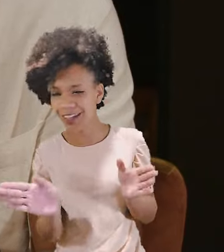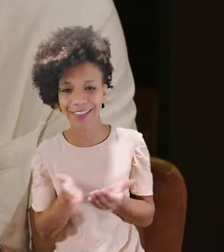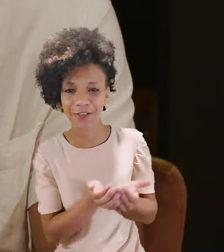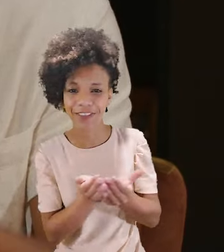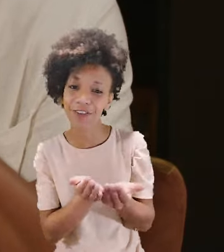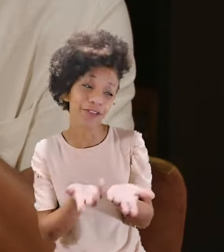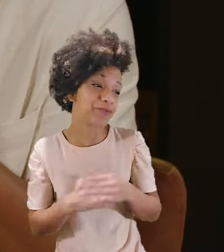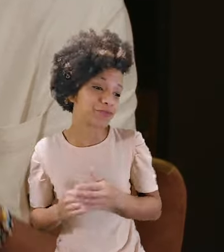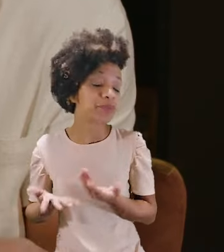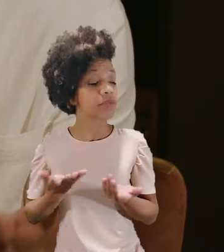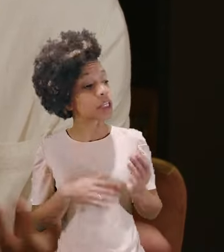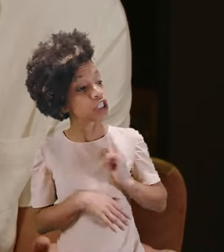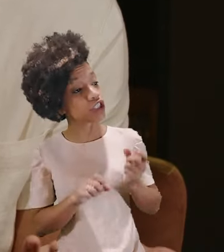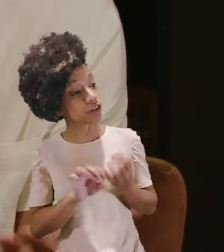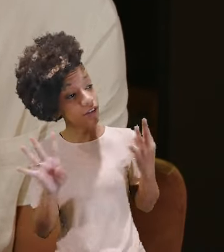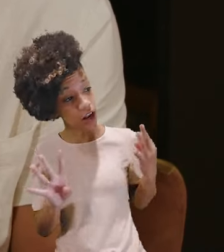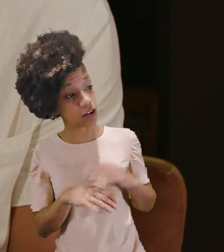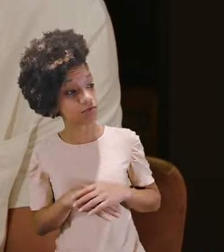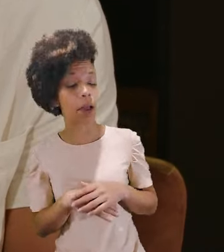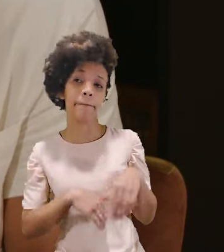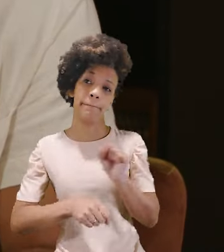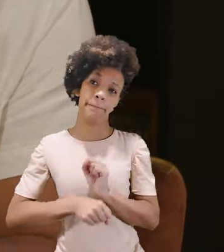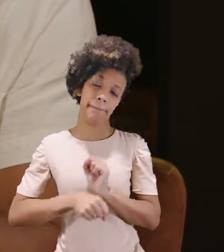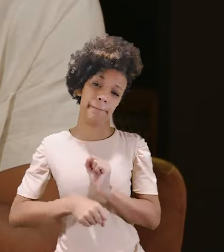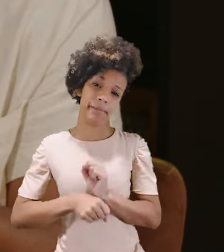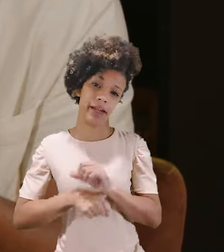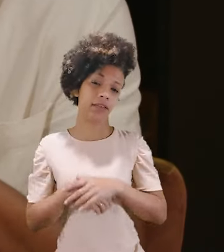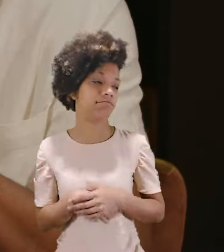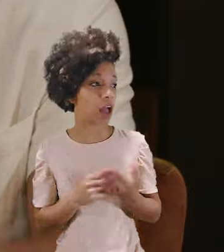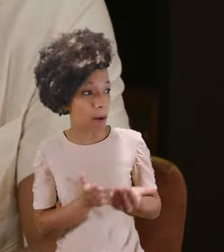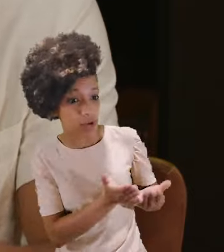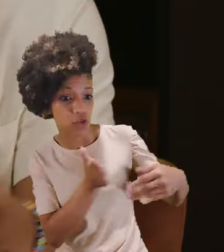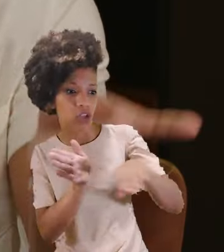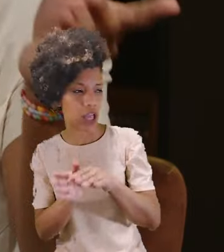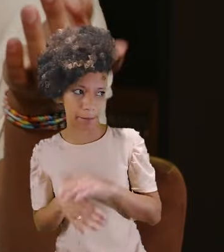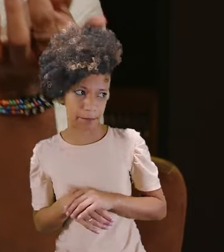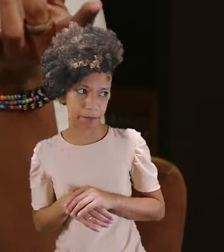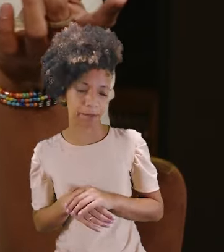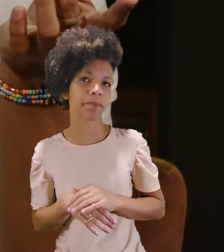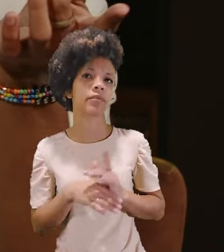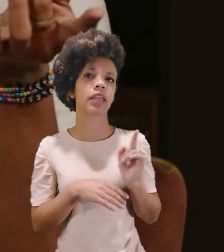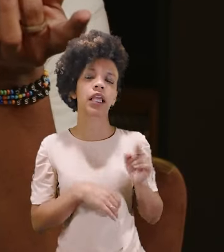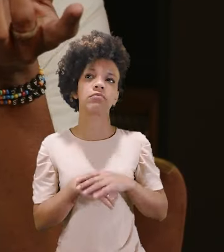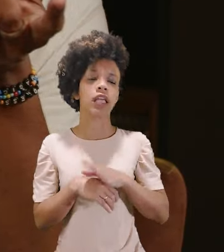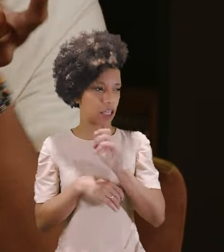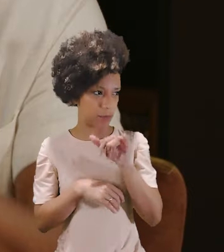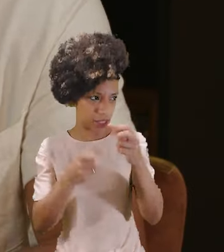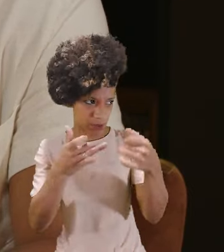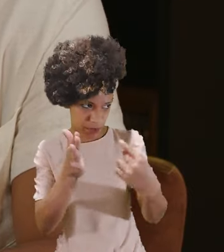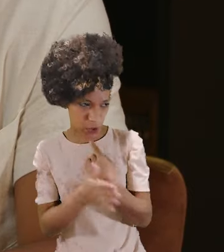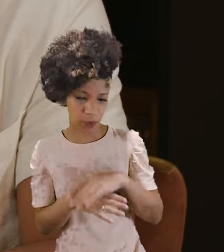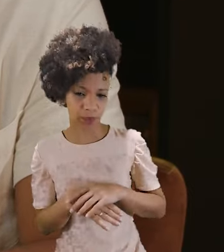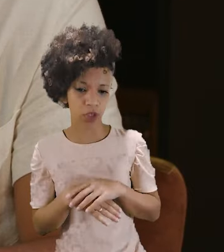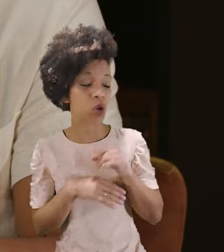e aí exatamente a fila Então você tem que esperar leve para poder entrar nesse nesse nessa questão que